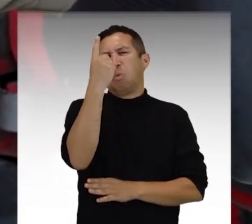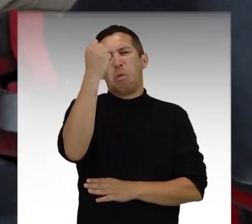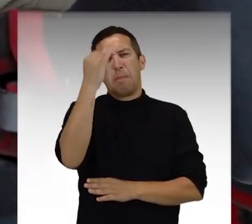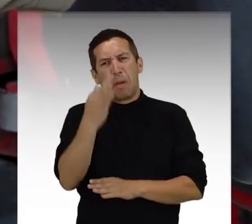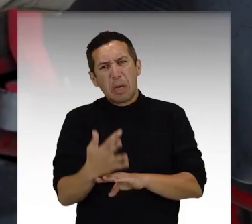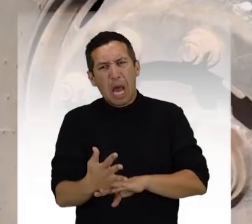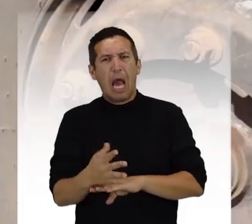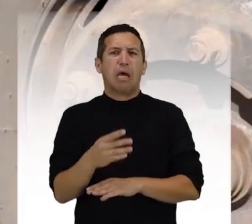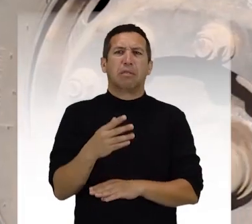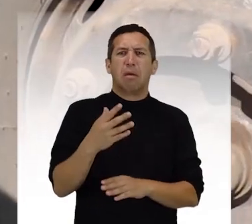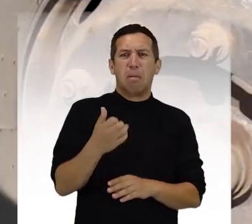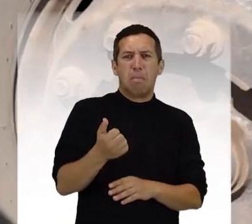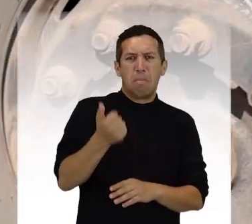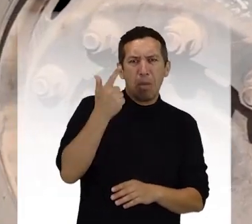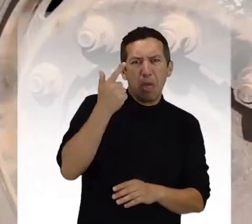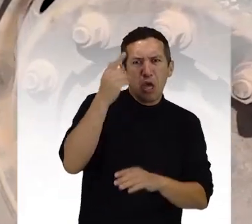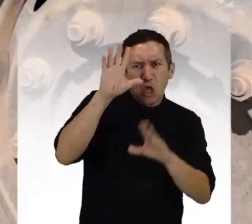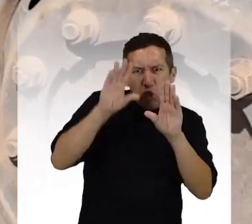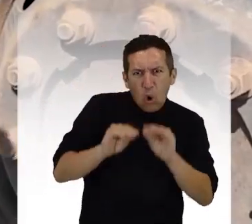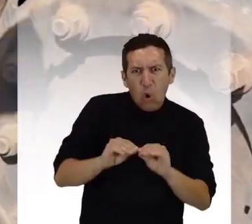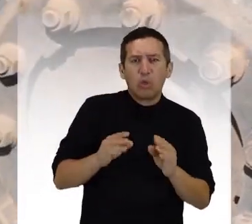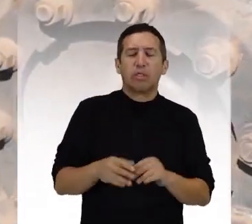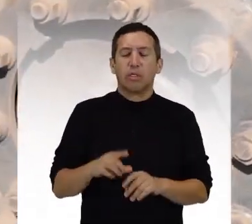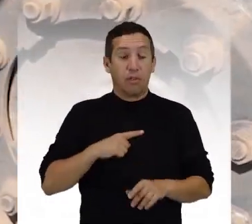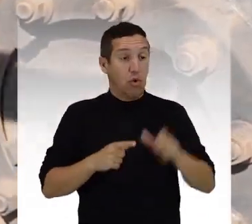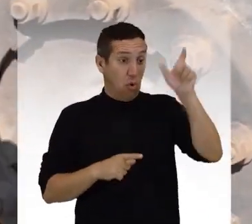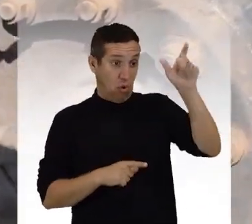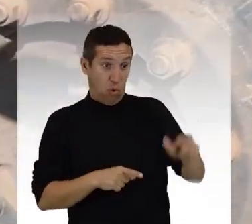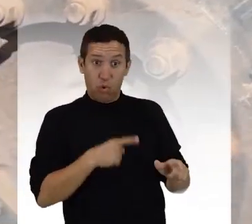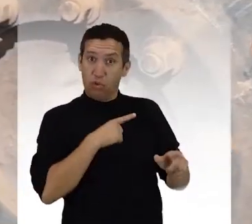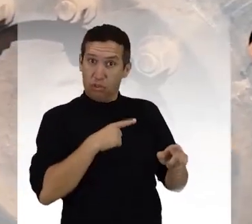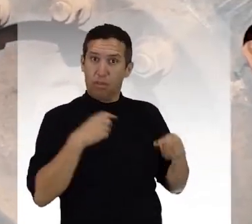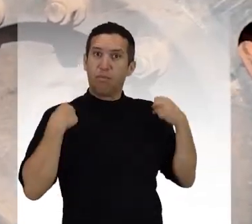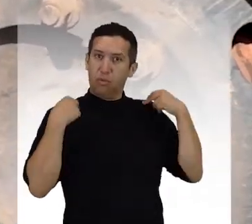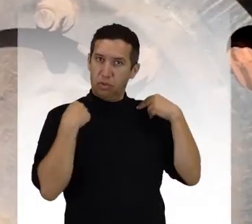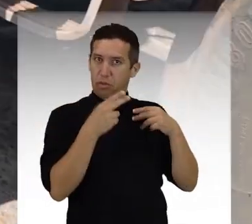1 hora da manhã. Este outro caminhoneiro, que preferiu não se